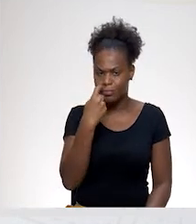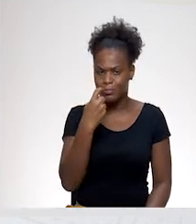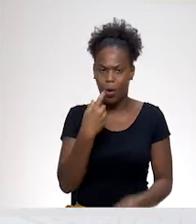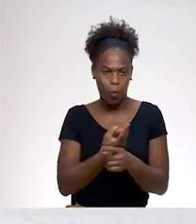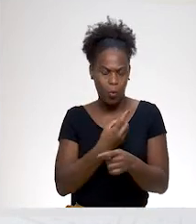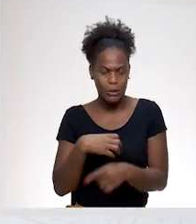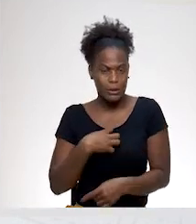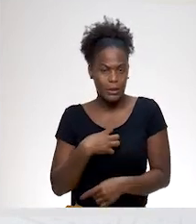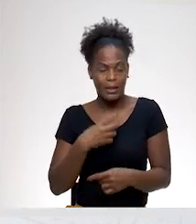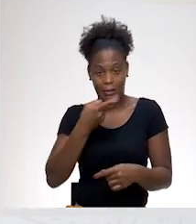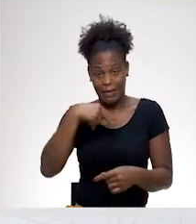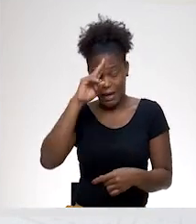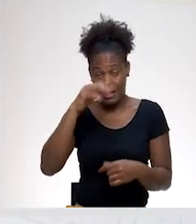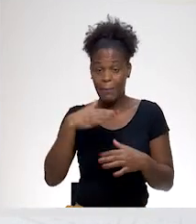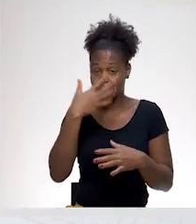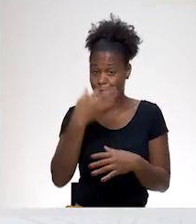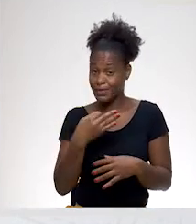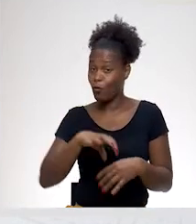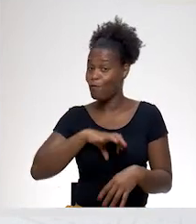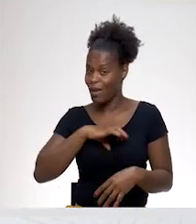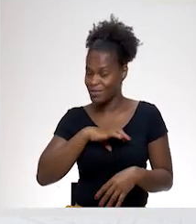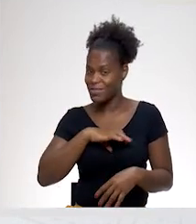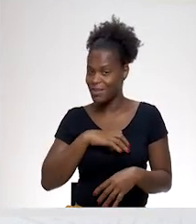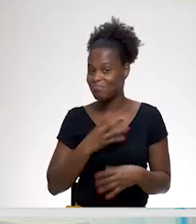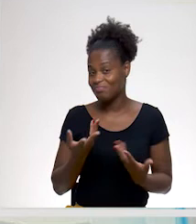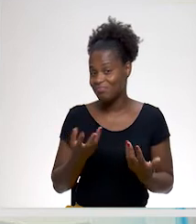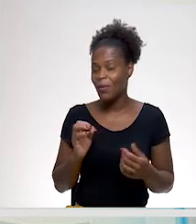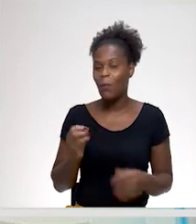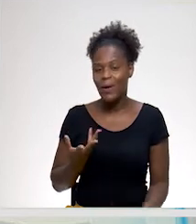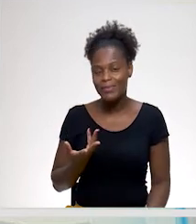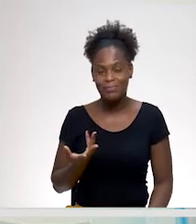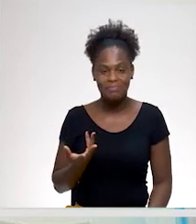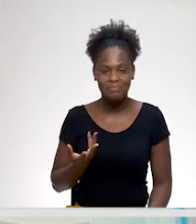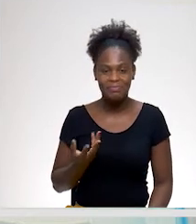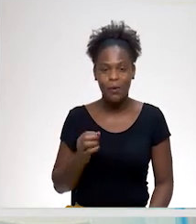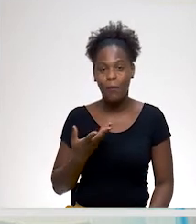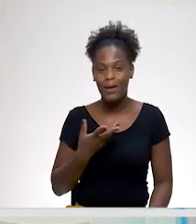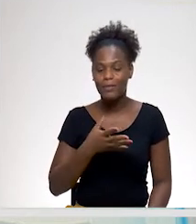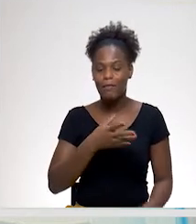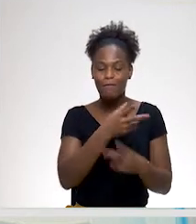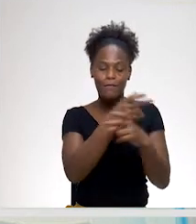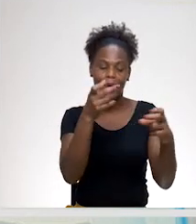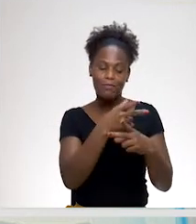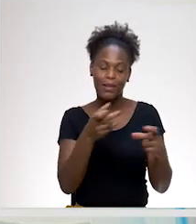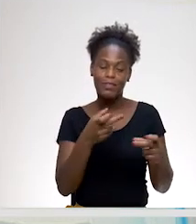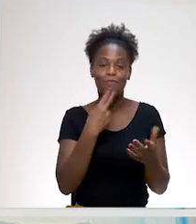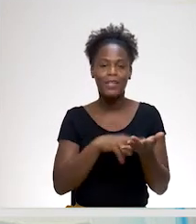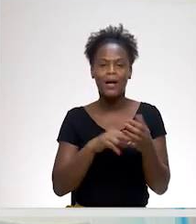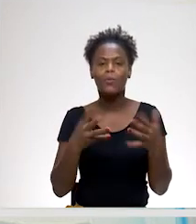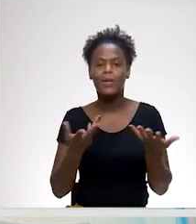enganam, mas são dignos de confiança. E então, quais são as